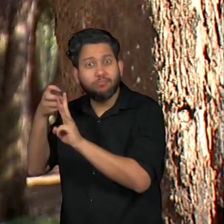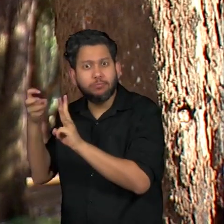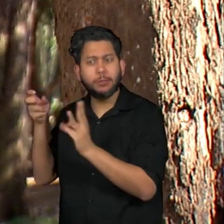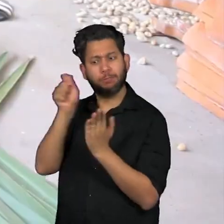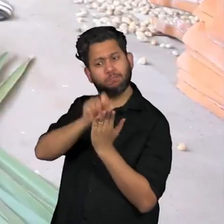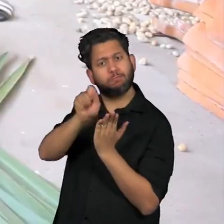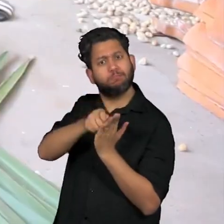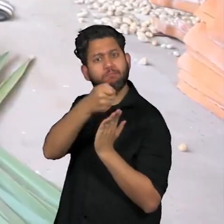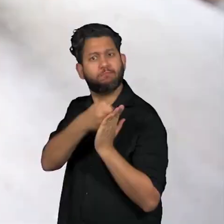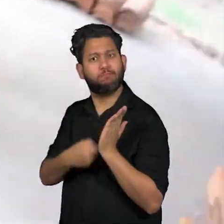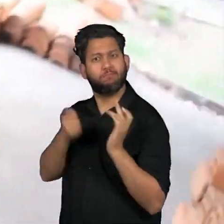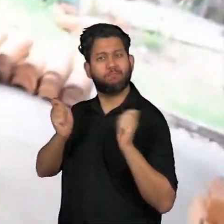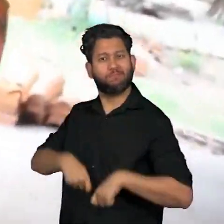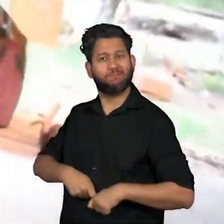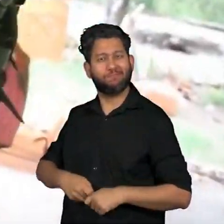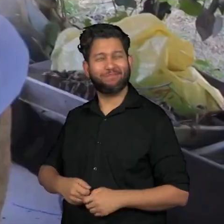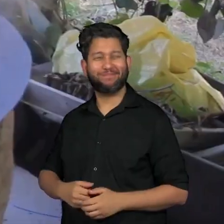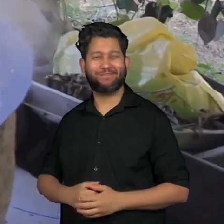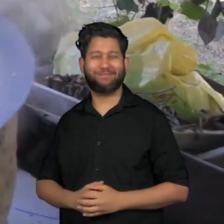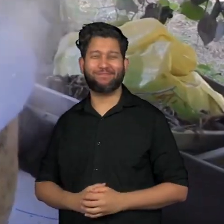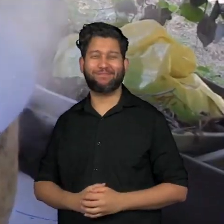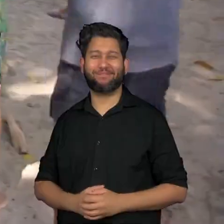indígena.